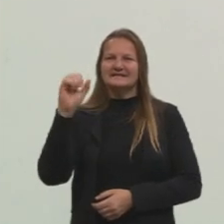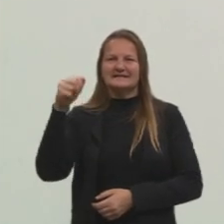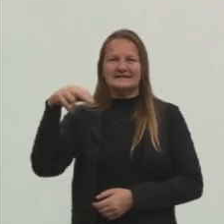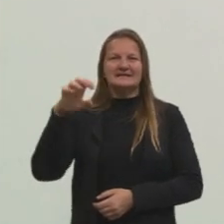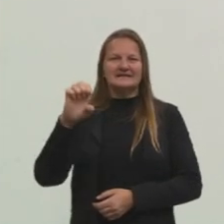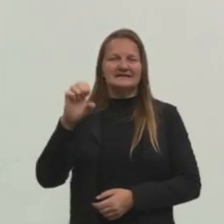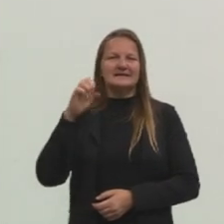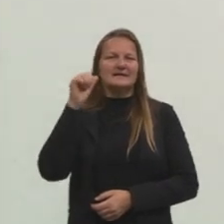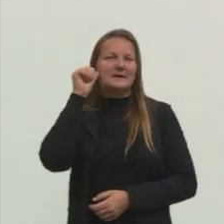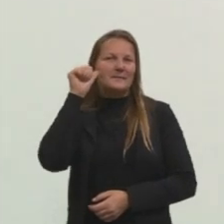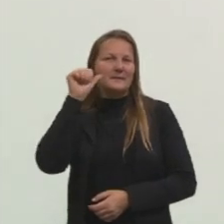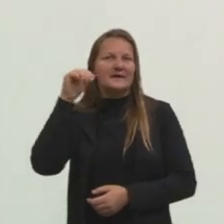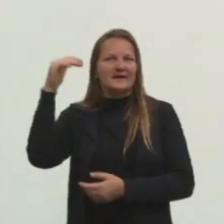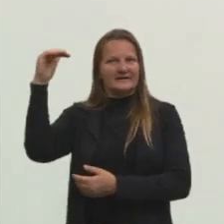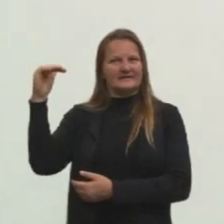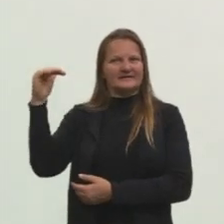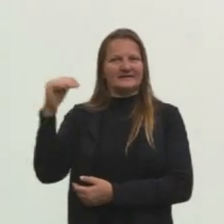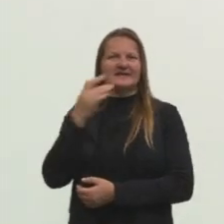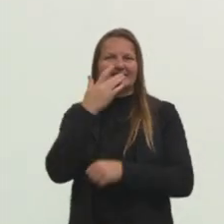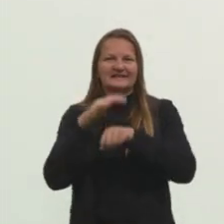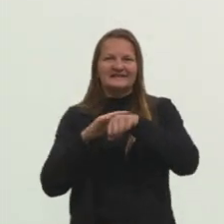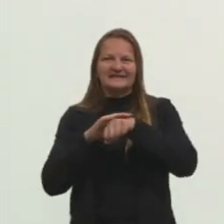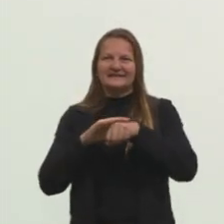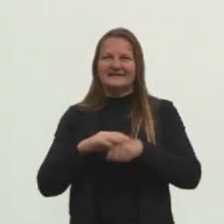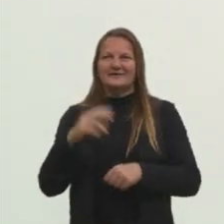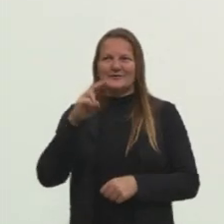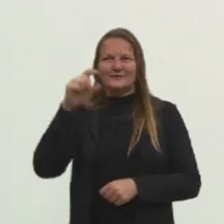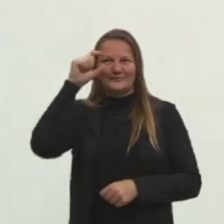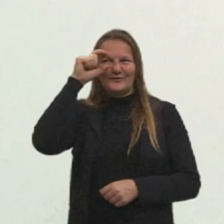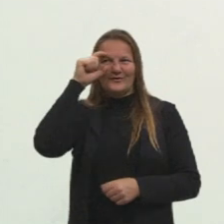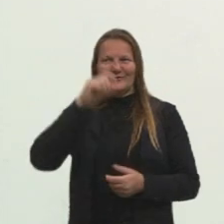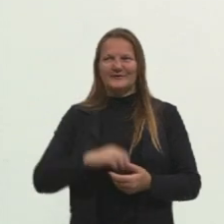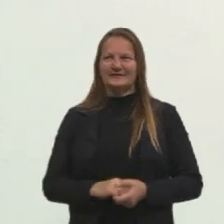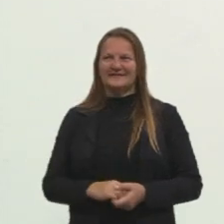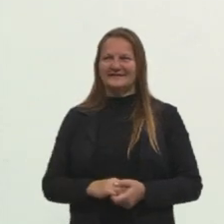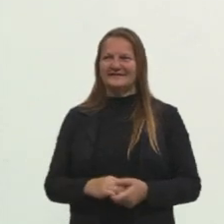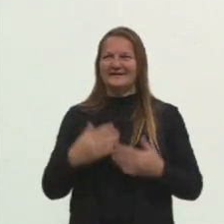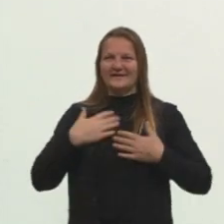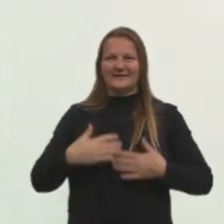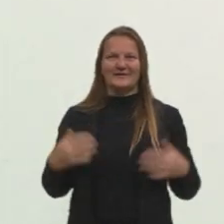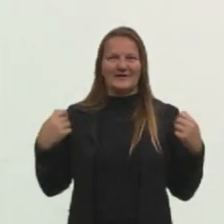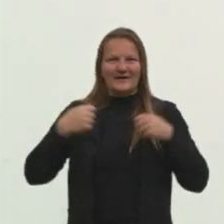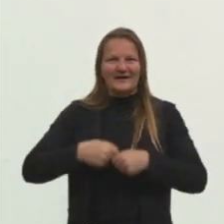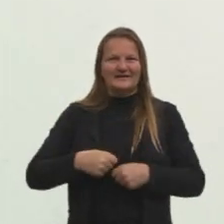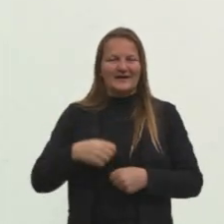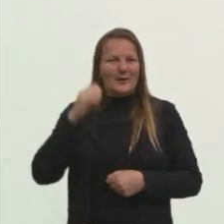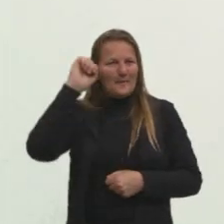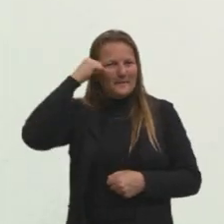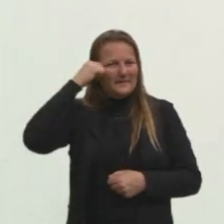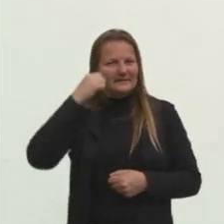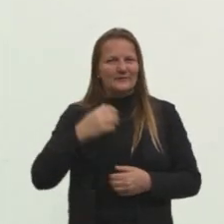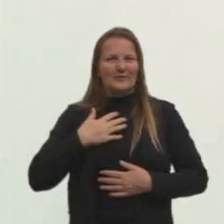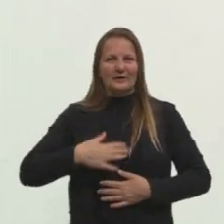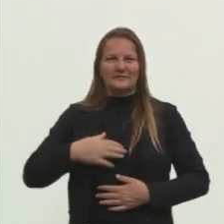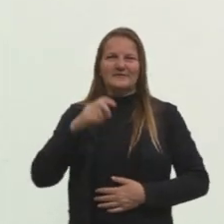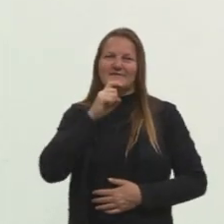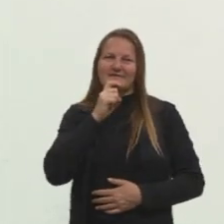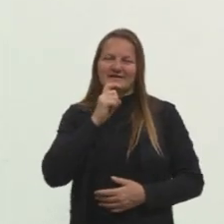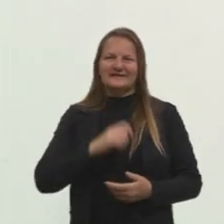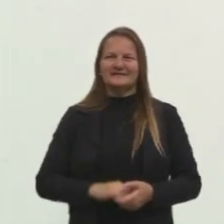sou uma mulher de estatura mediana Branca uso óculos tô com casaco e uma calça preta e uma camiseta